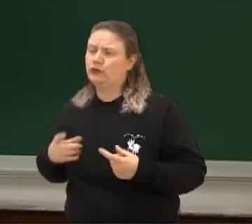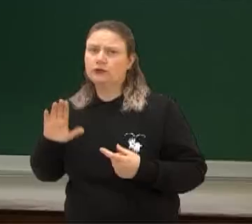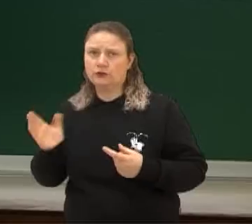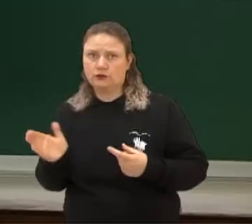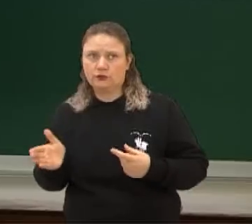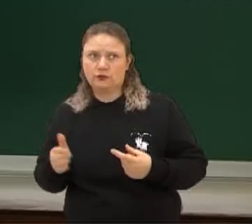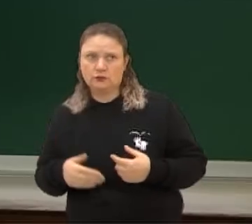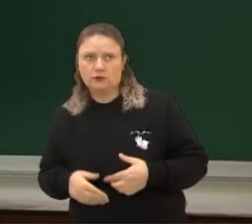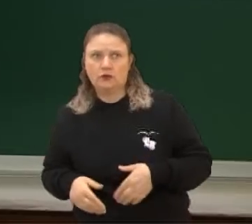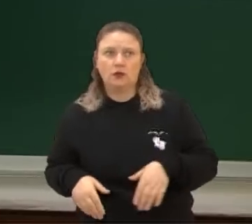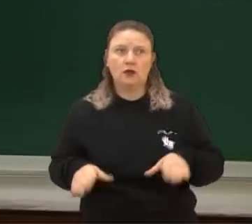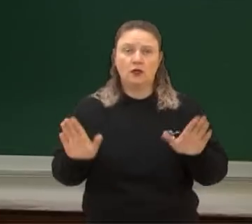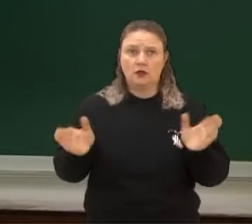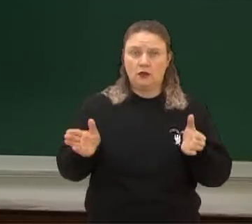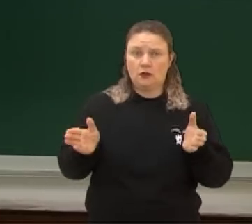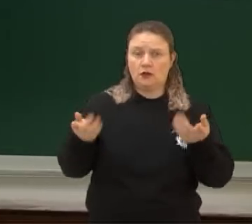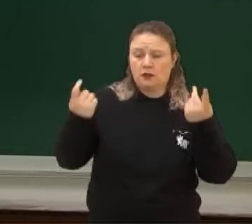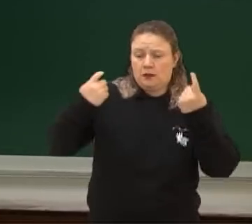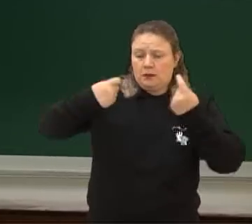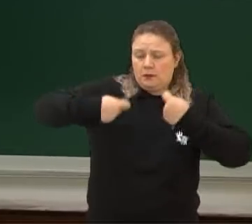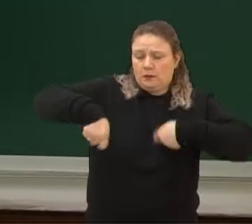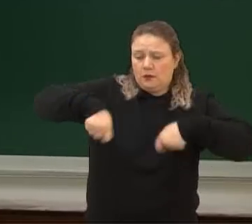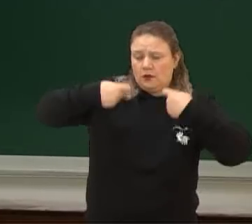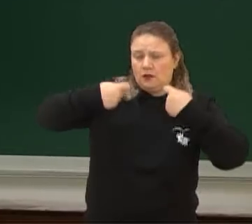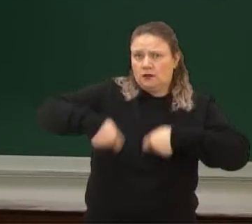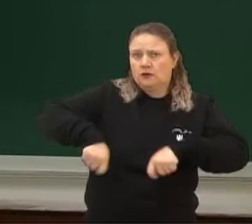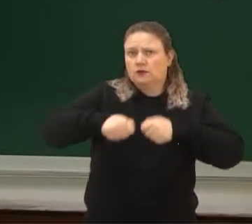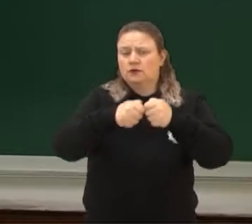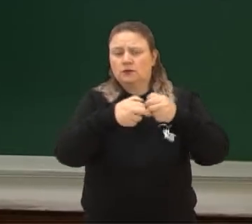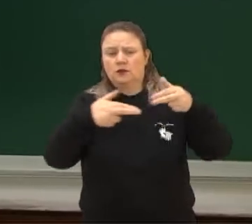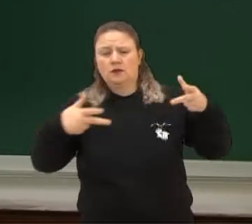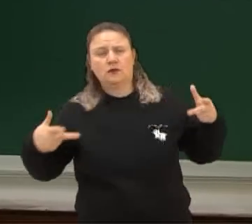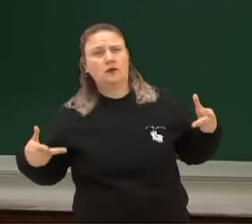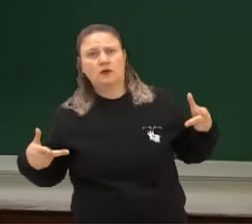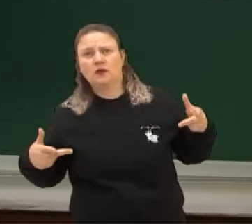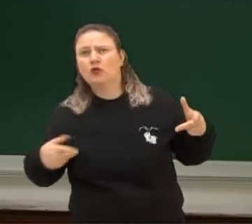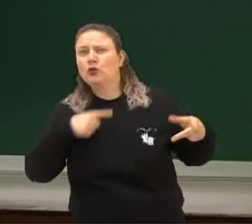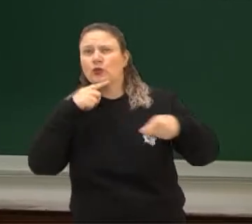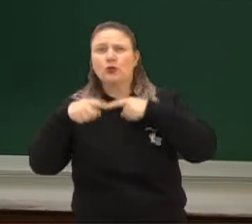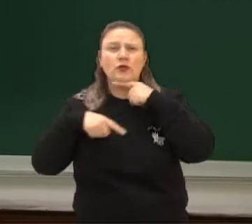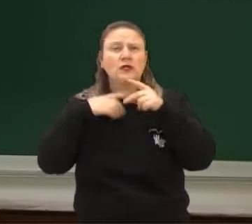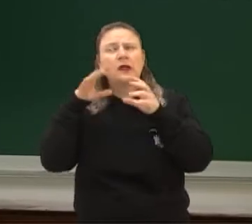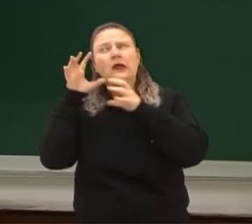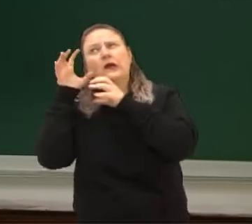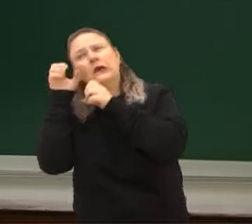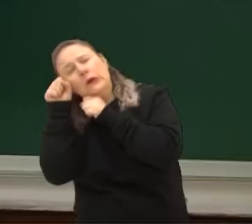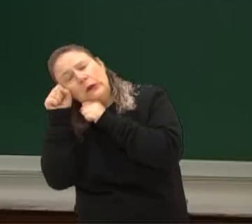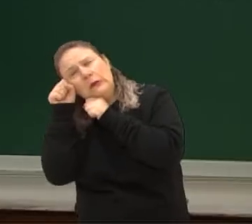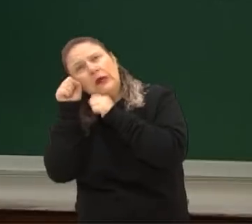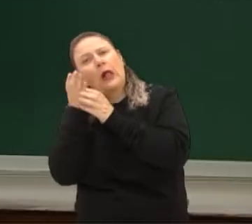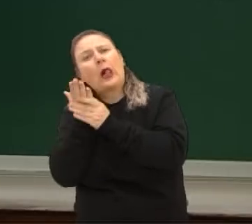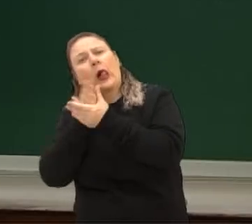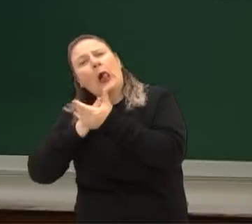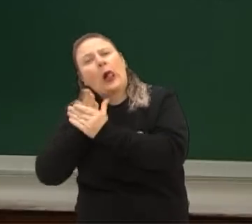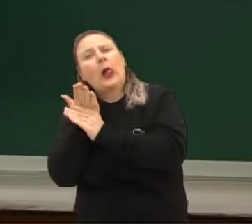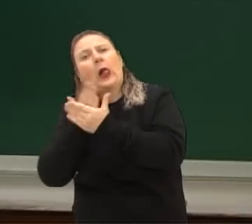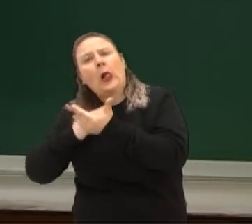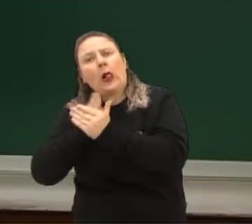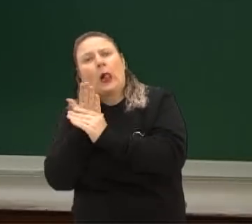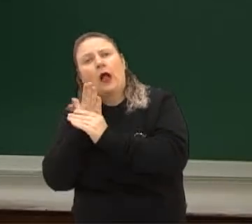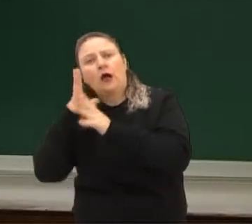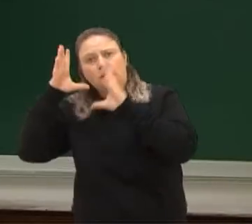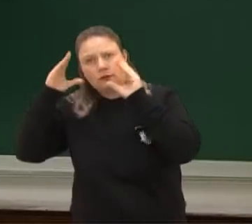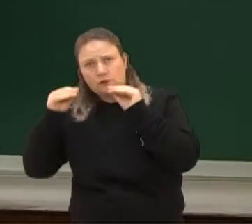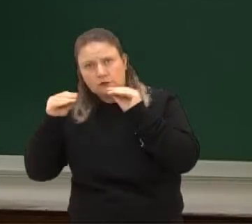já precisou tanto de alguma coisa a ponto de não conseguir dormir à noite? E a última, o